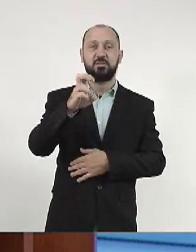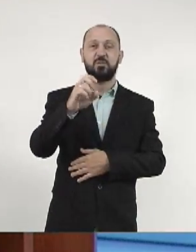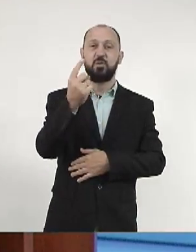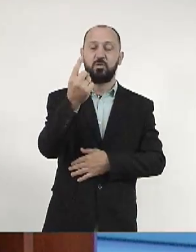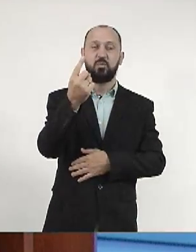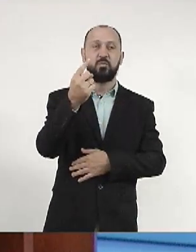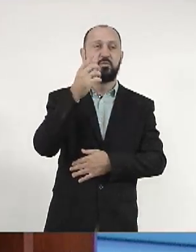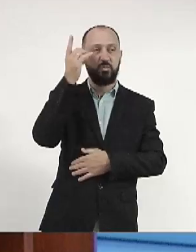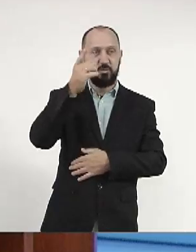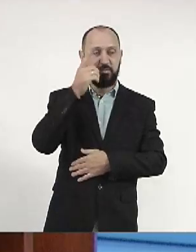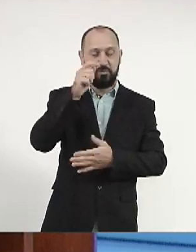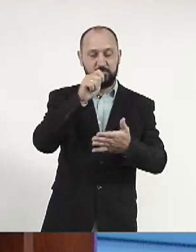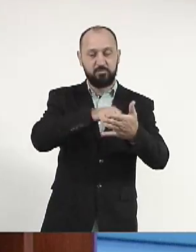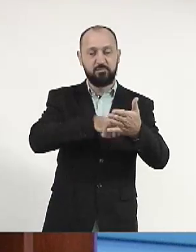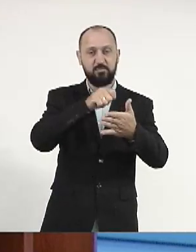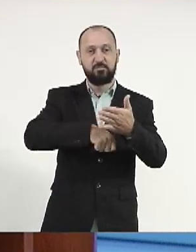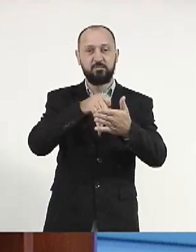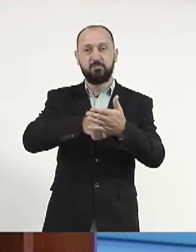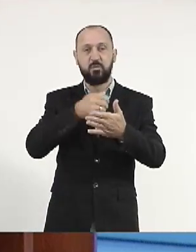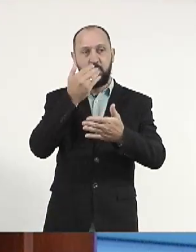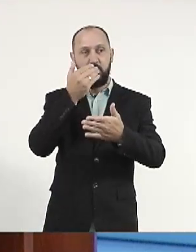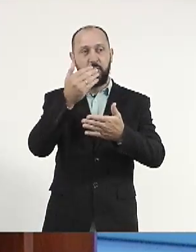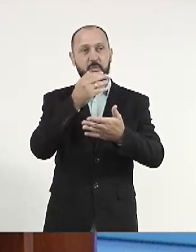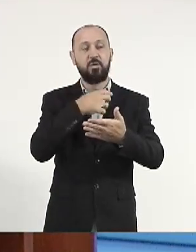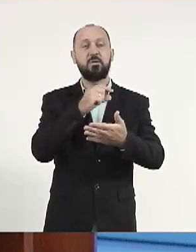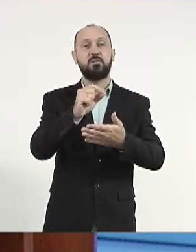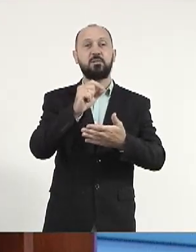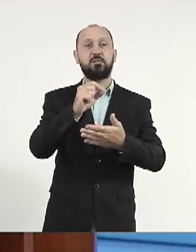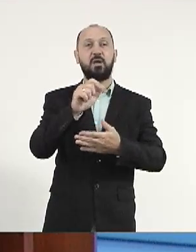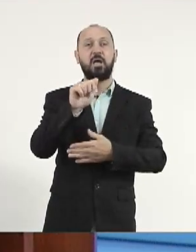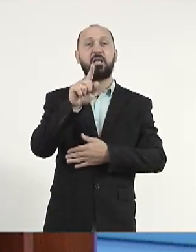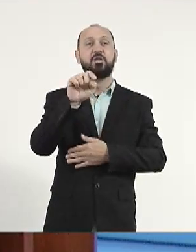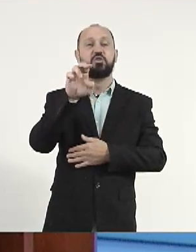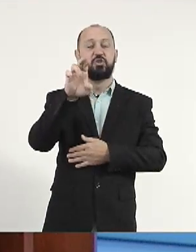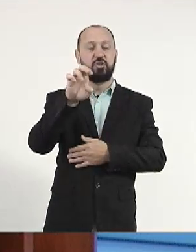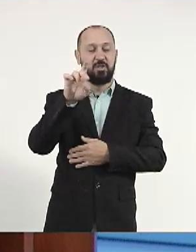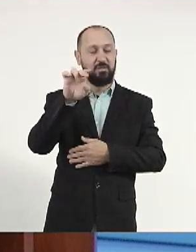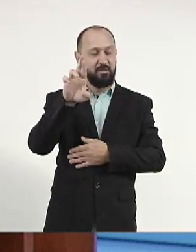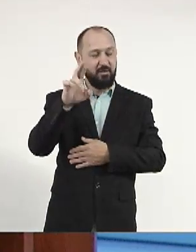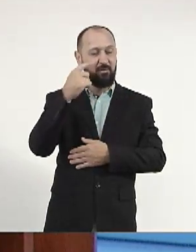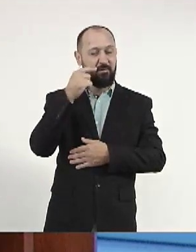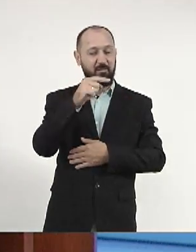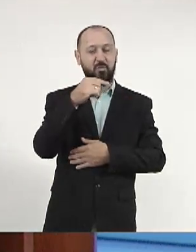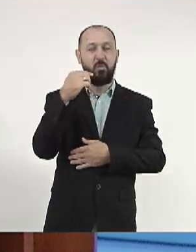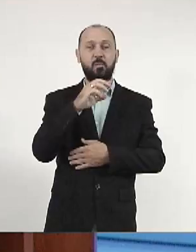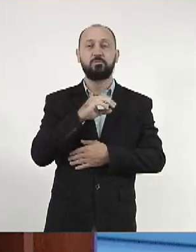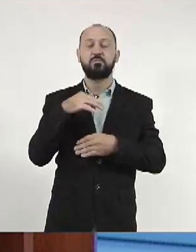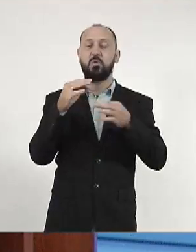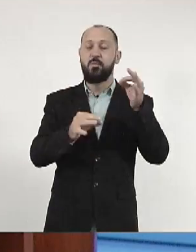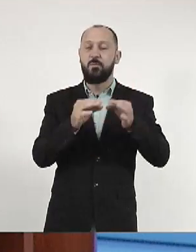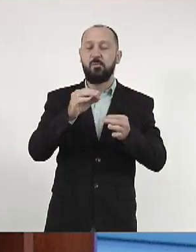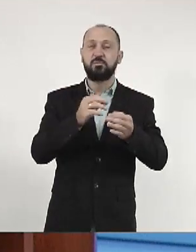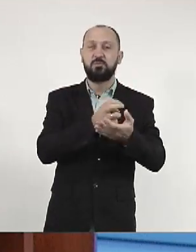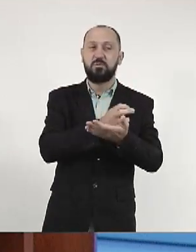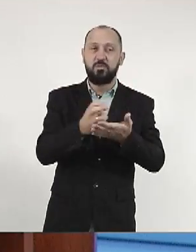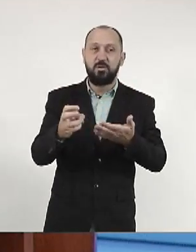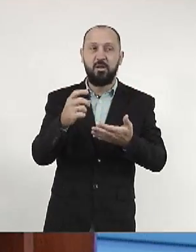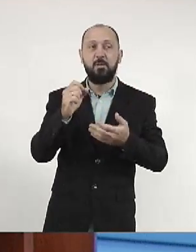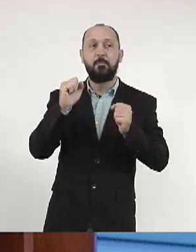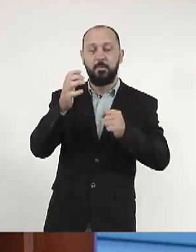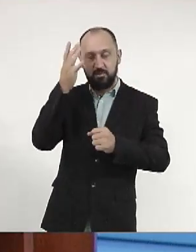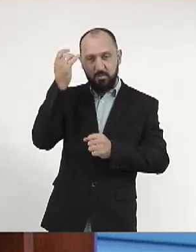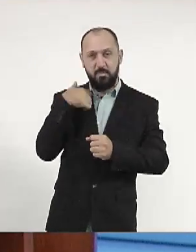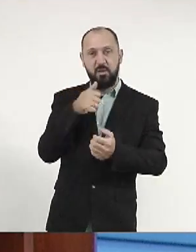151 deputados assinando um pedido de impeachment do Alexandre de Moraes. É aquela coisa, né? O juiz que pode amanhã